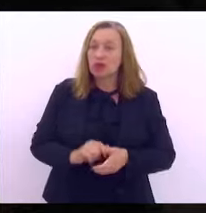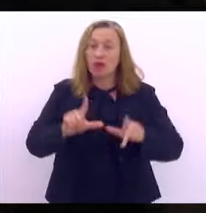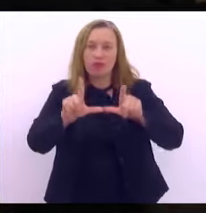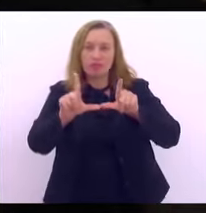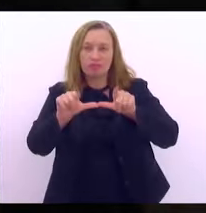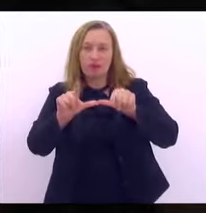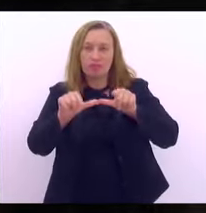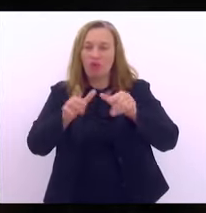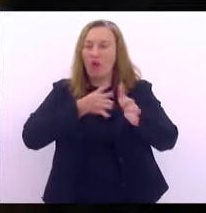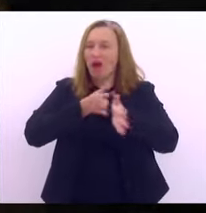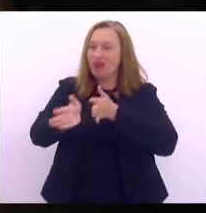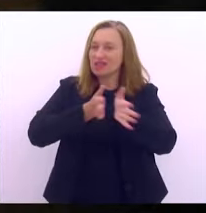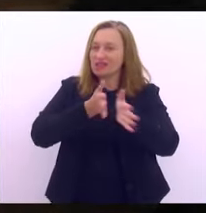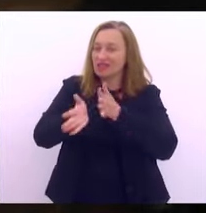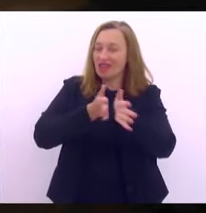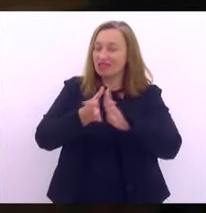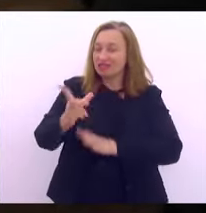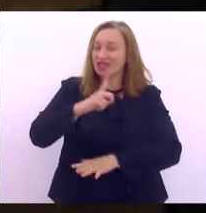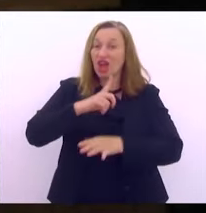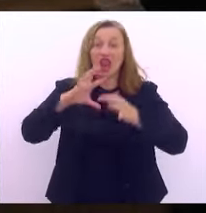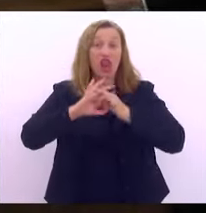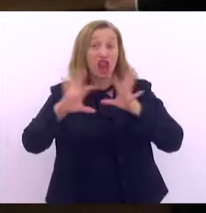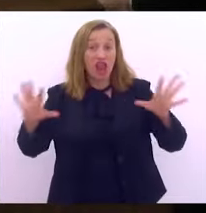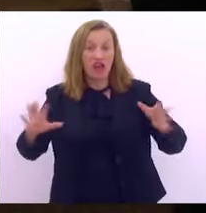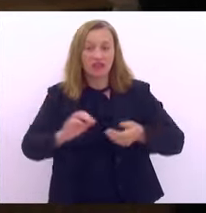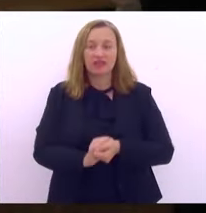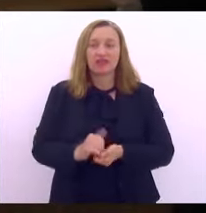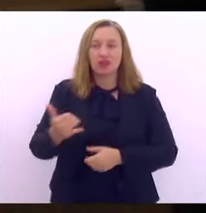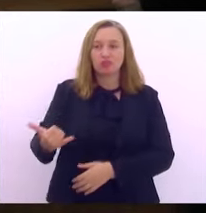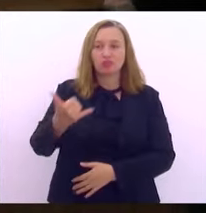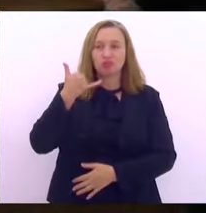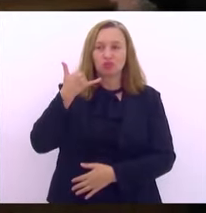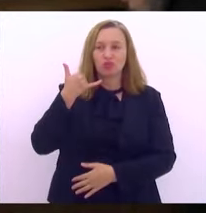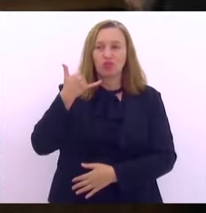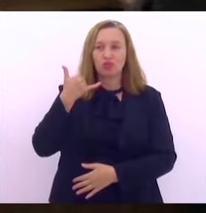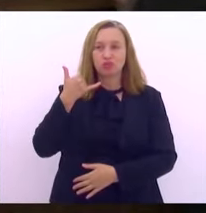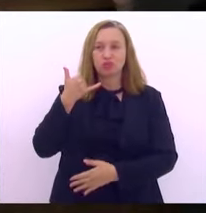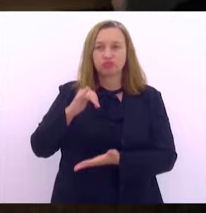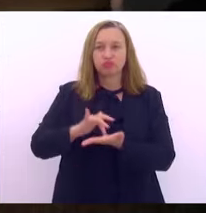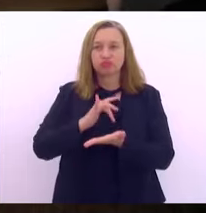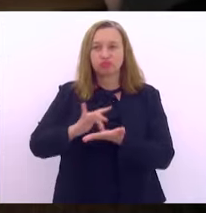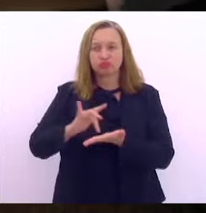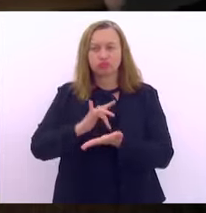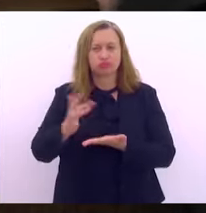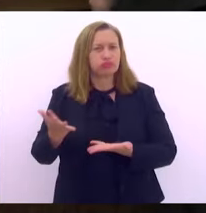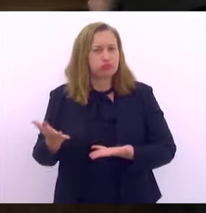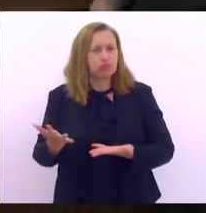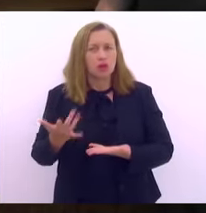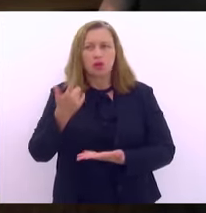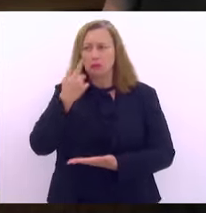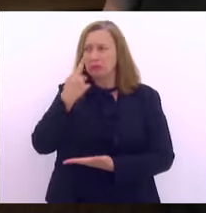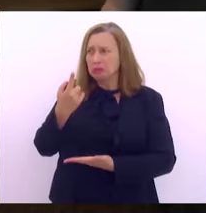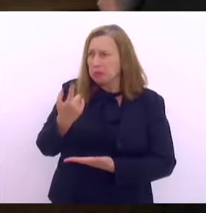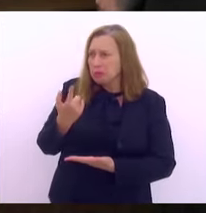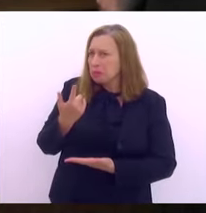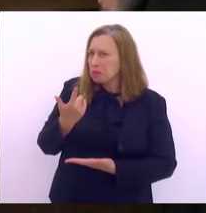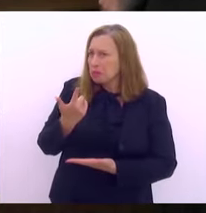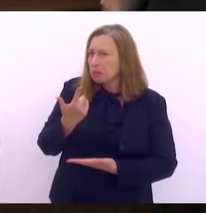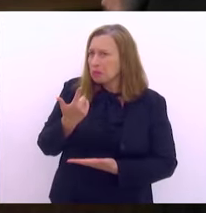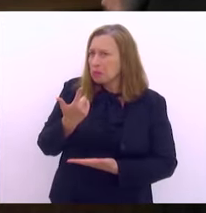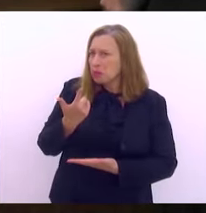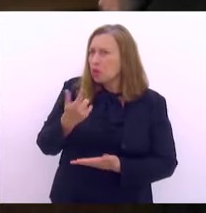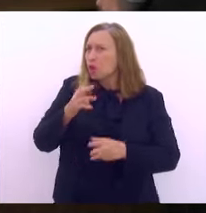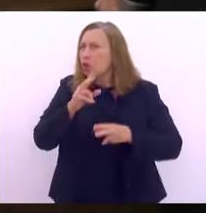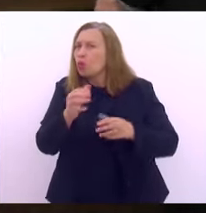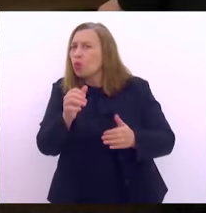têm acesso livre a telefones celulares. Nós assistimos o